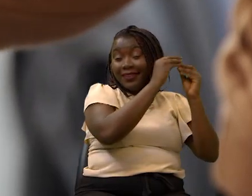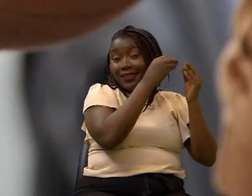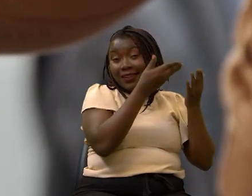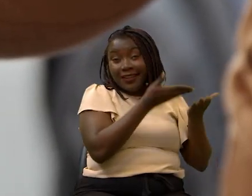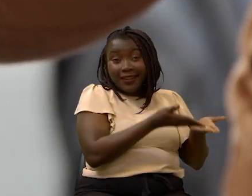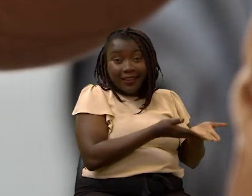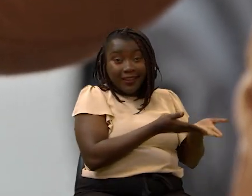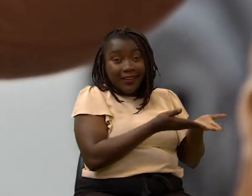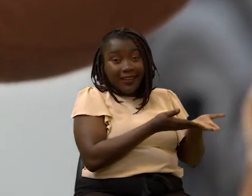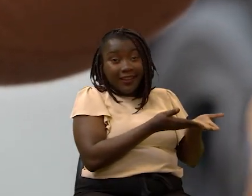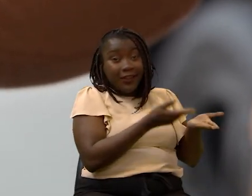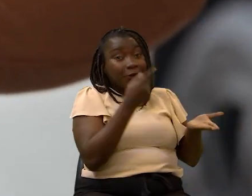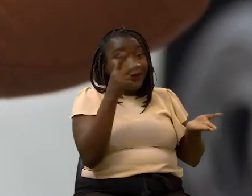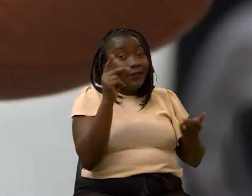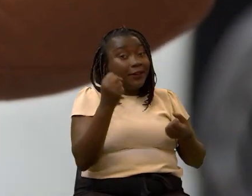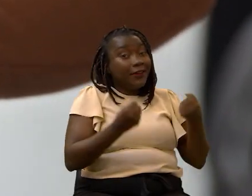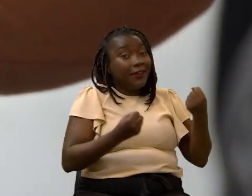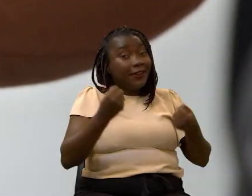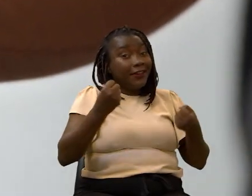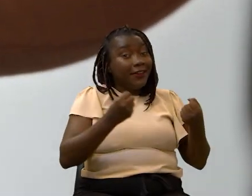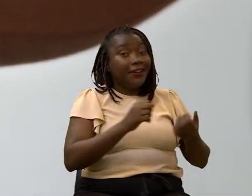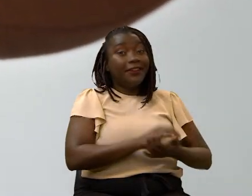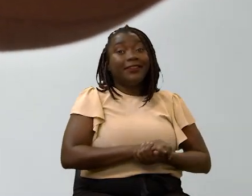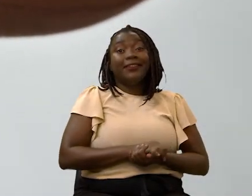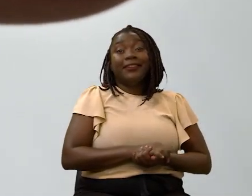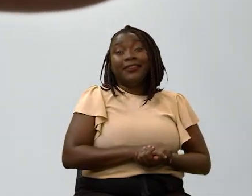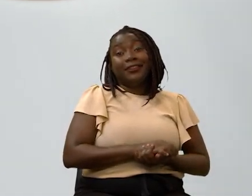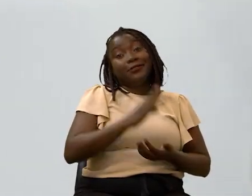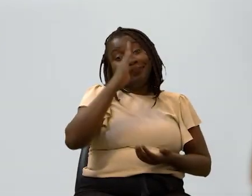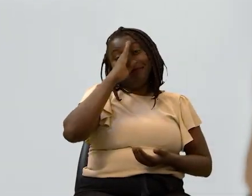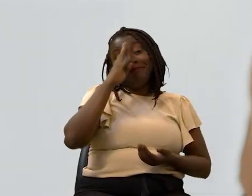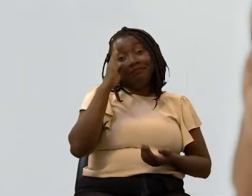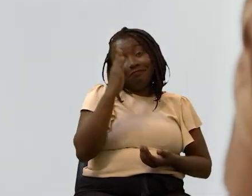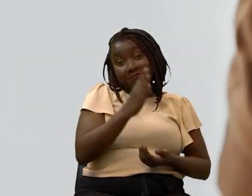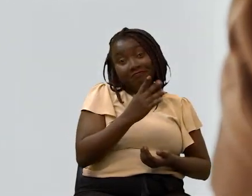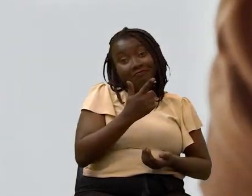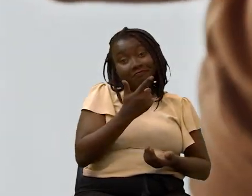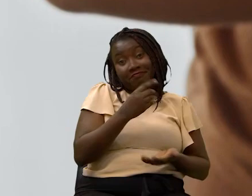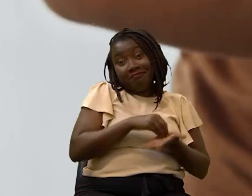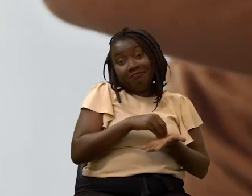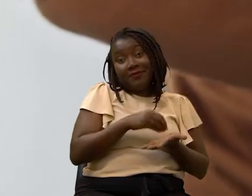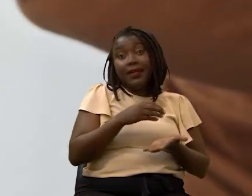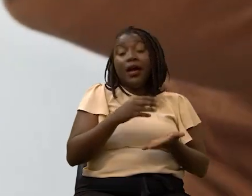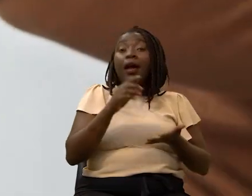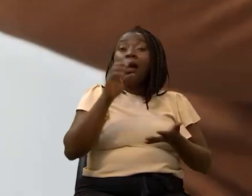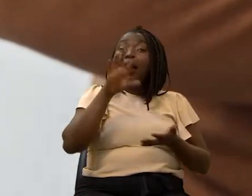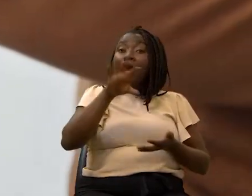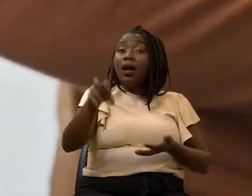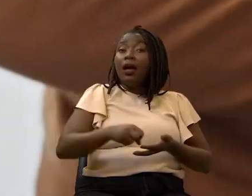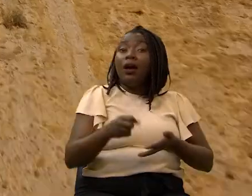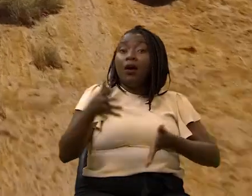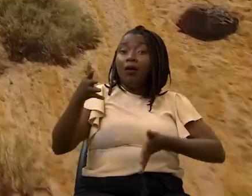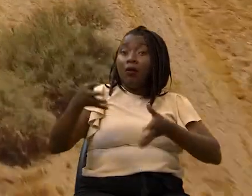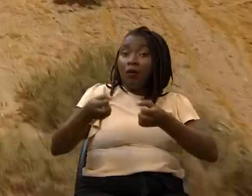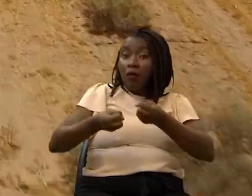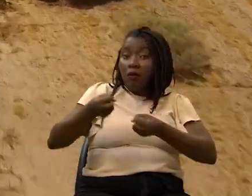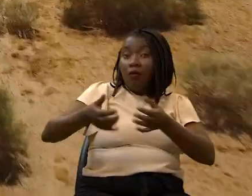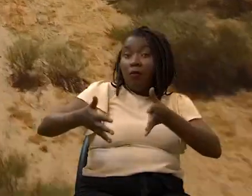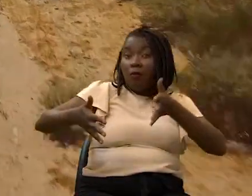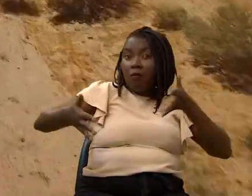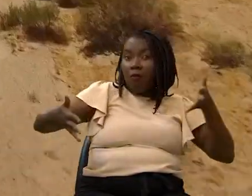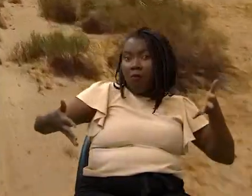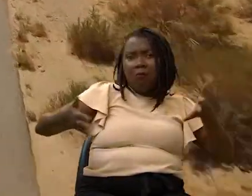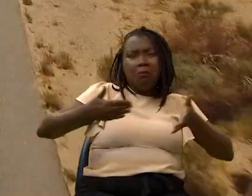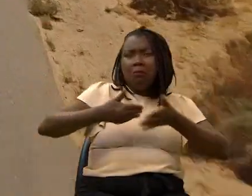somar ali no seu veículo, né, de forma indireta. E aí você pode pegar um carro maior, mesmo